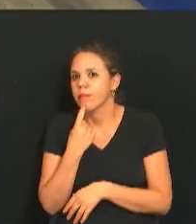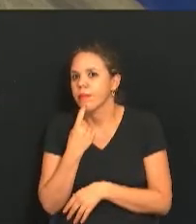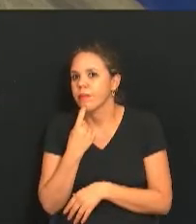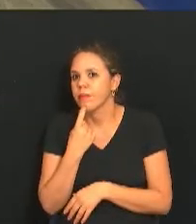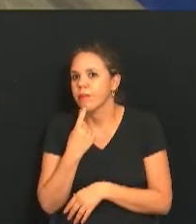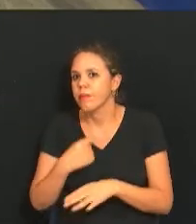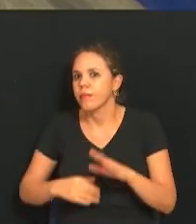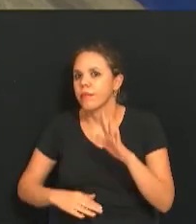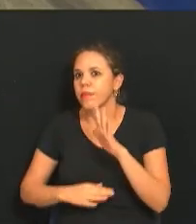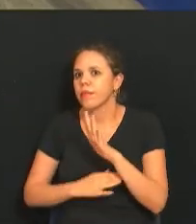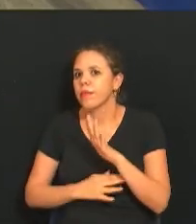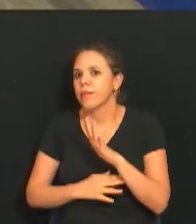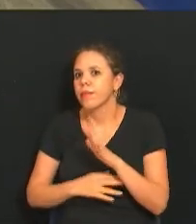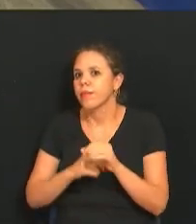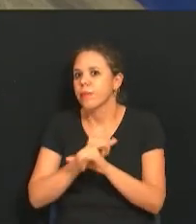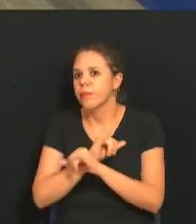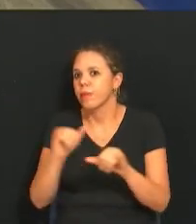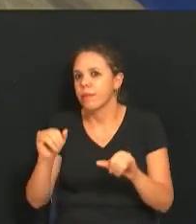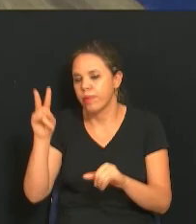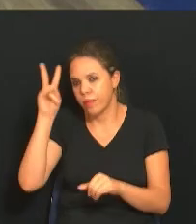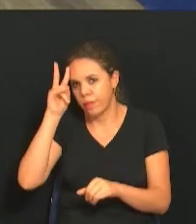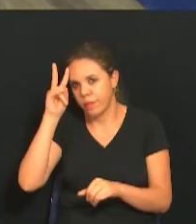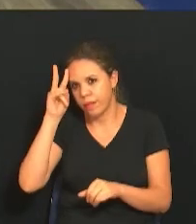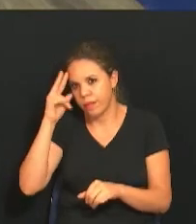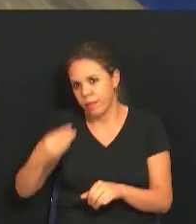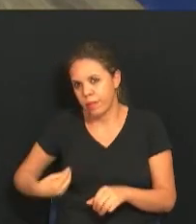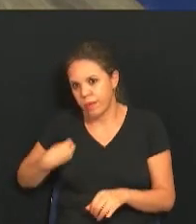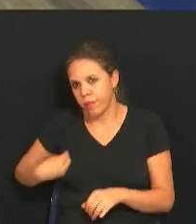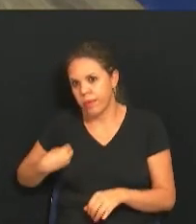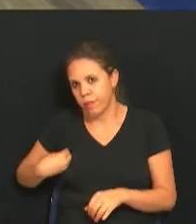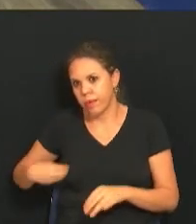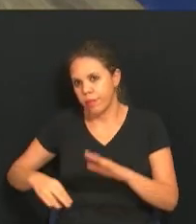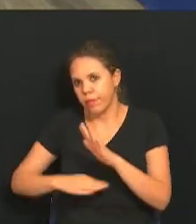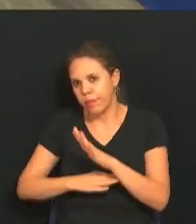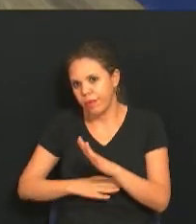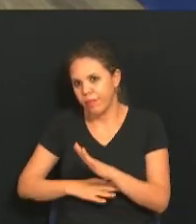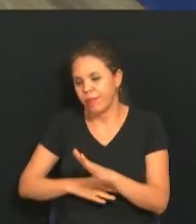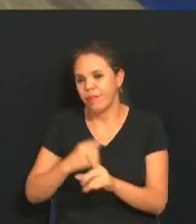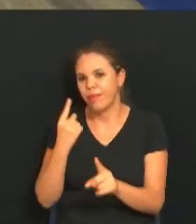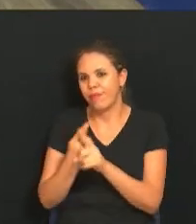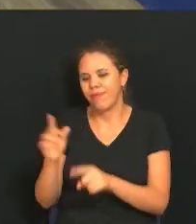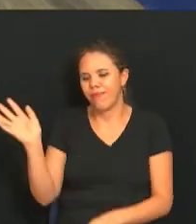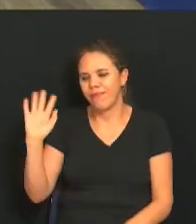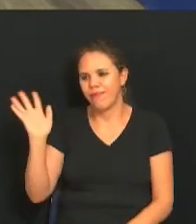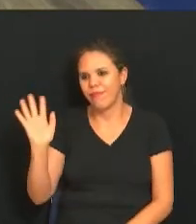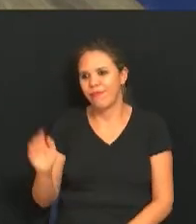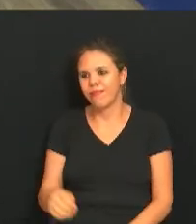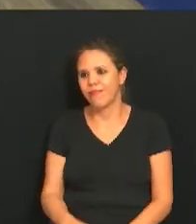Legislativo, eu te conto na segunda-feira ao vivo também aqui no Câmara Notícia. A gente se vê. Tchau!